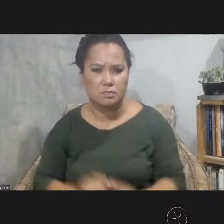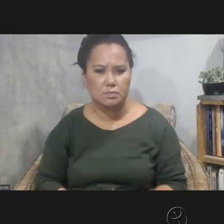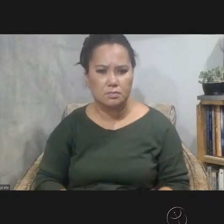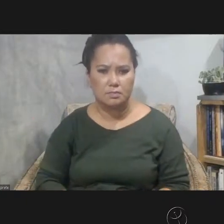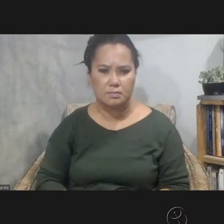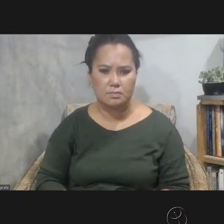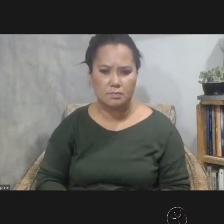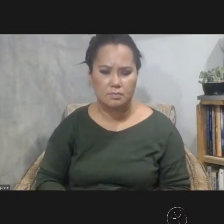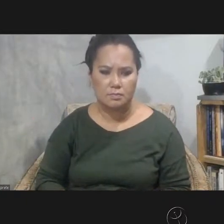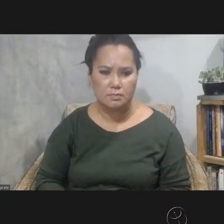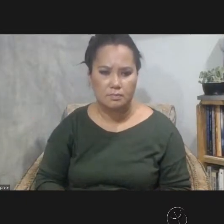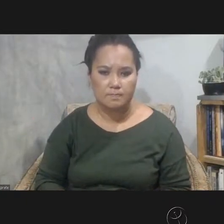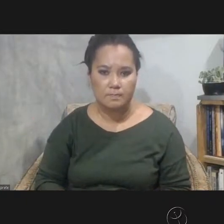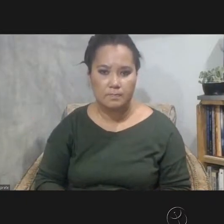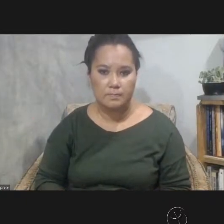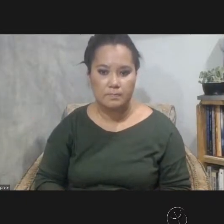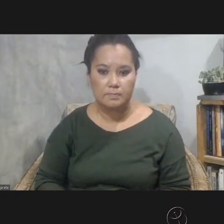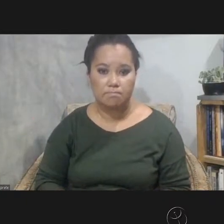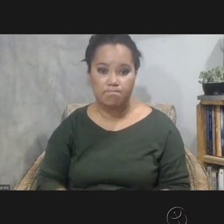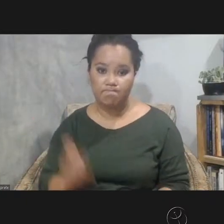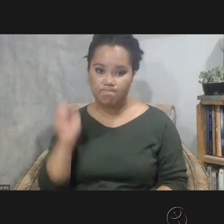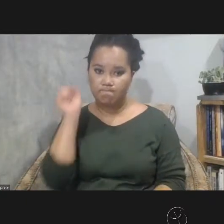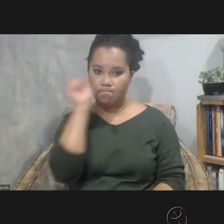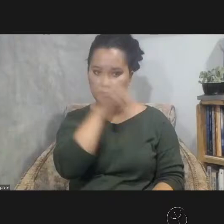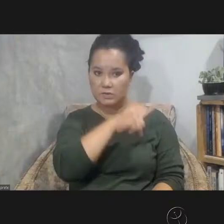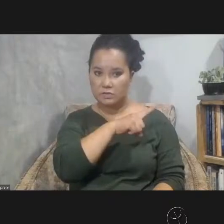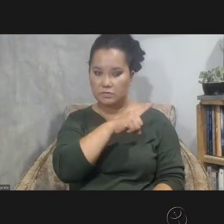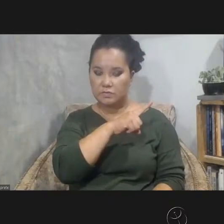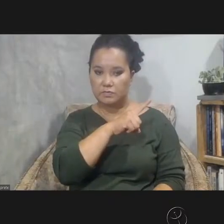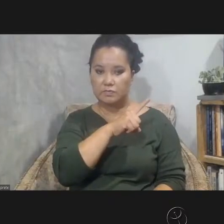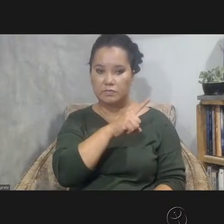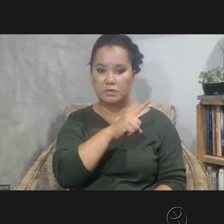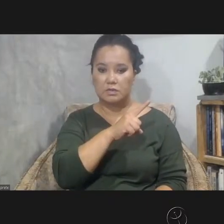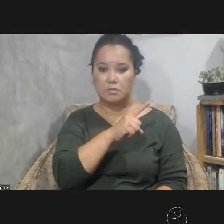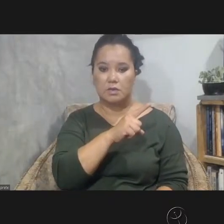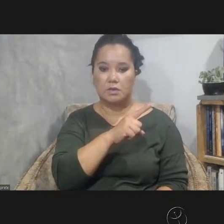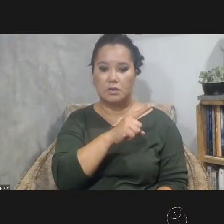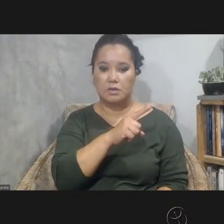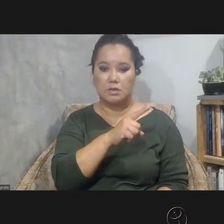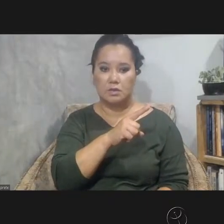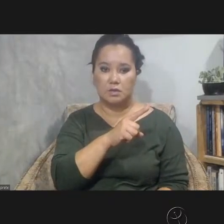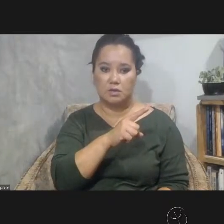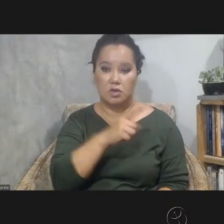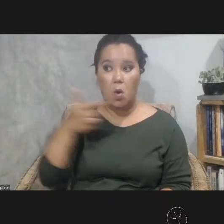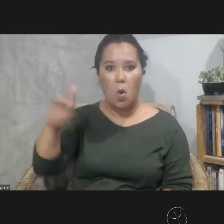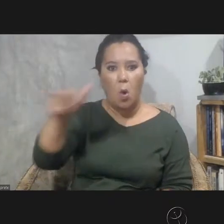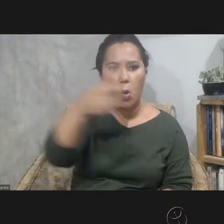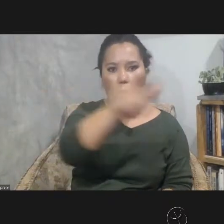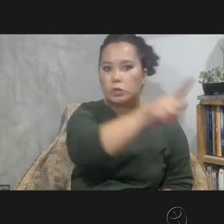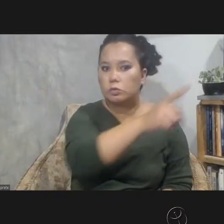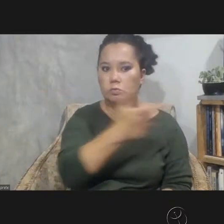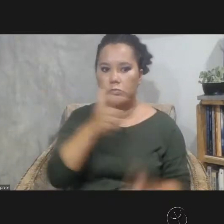E dificilmente são desconhecidos nos outros lugares.